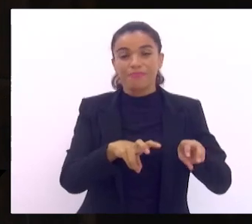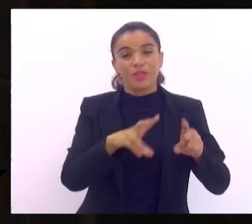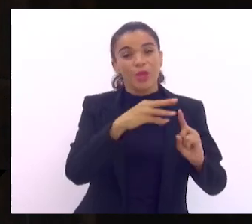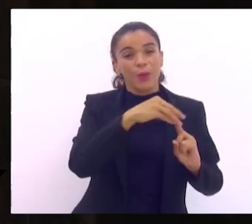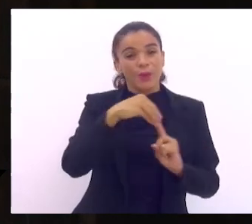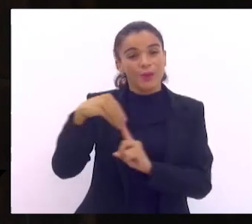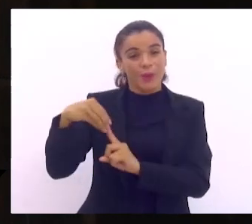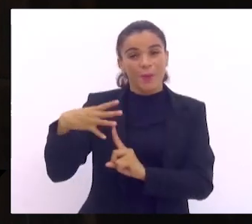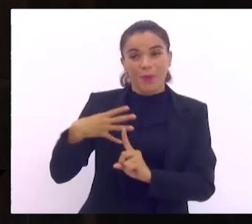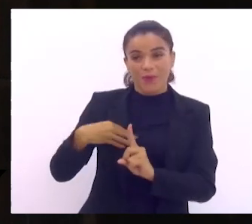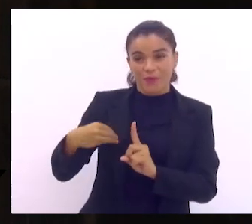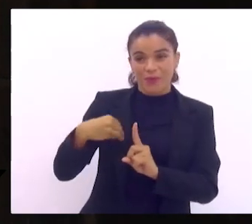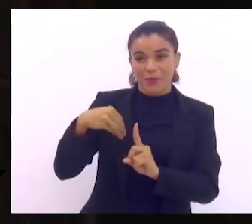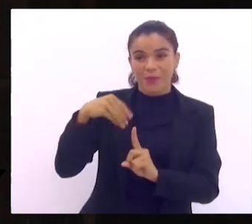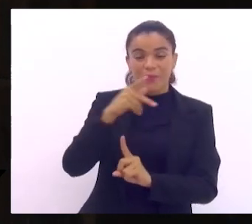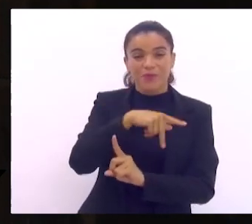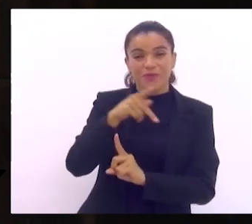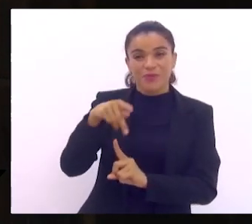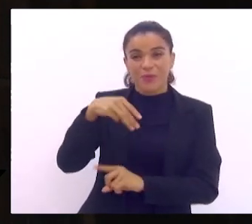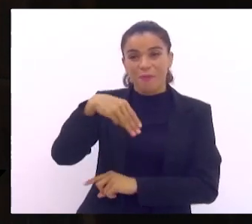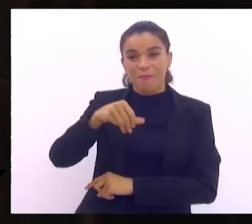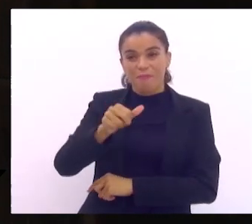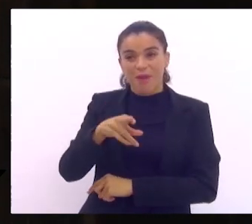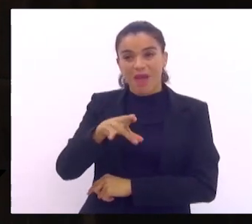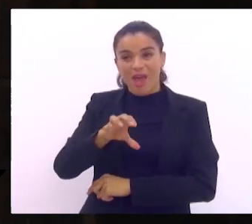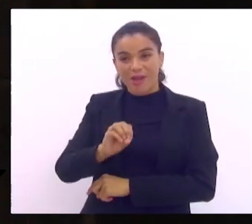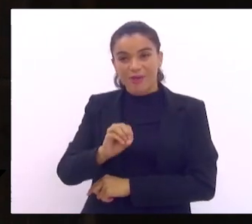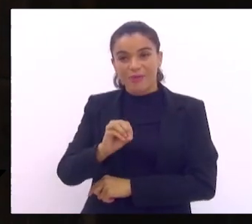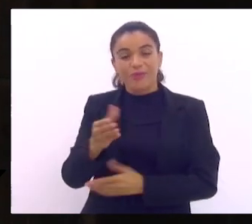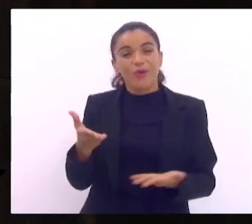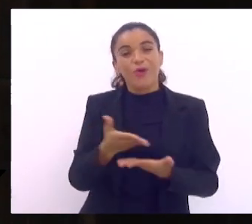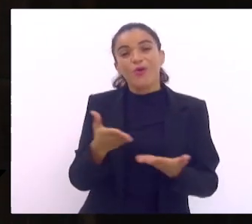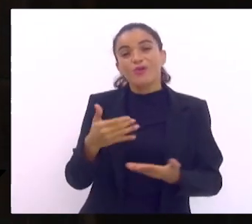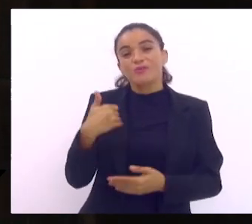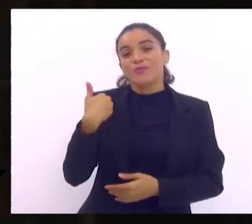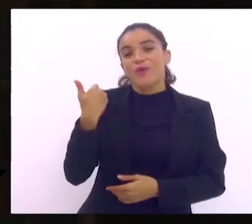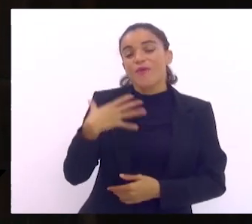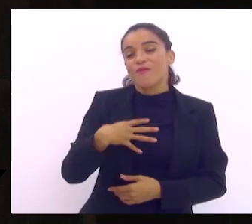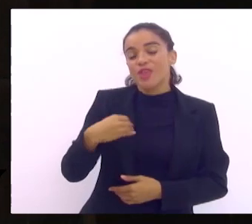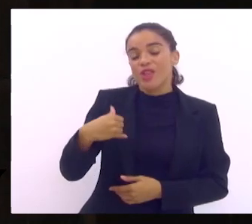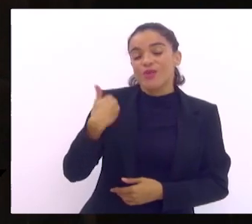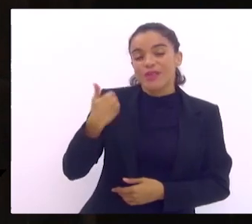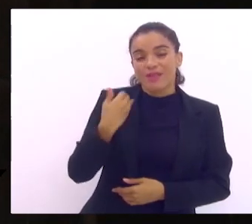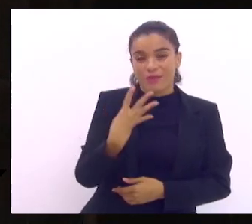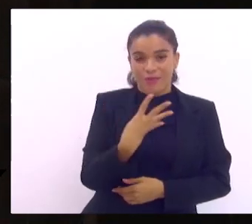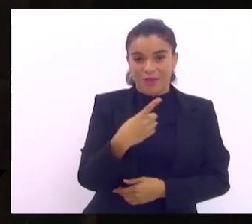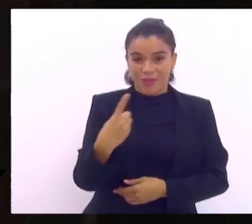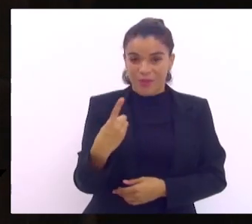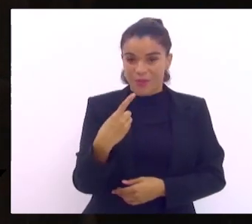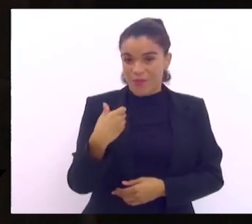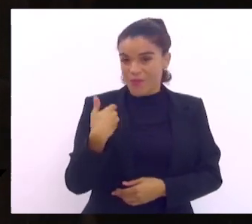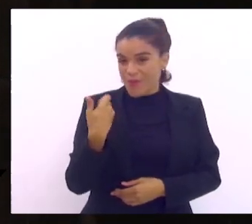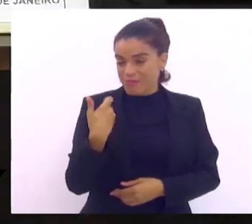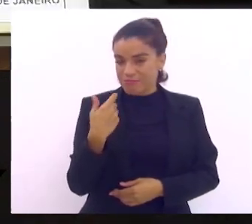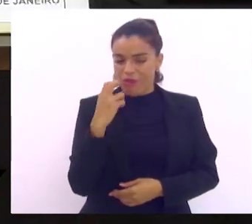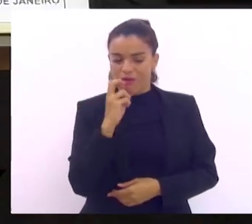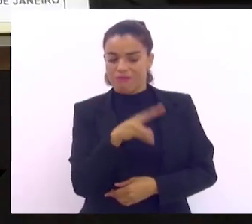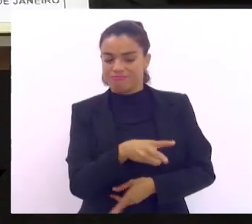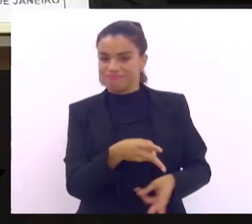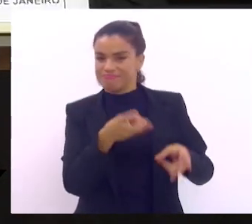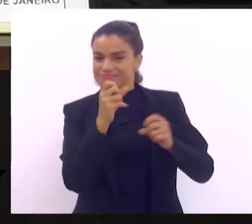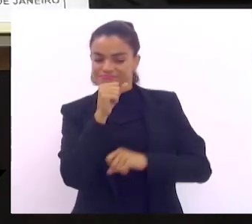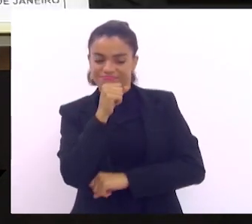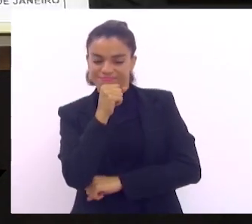para a professora Mari, e o professor Nelson treinou ele. Hoje ele está com 41 anos de idade. Por quê? Porque eu via que ele já estava